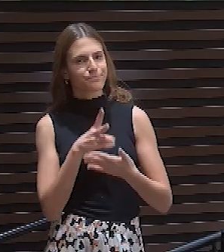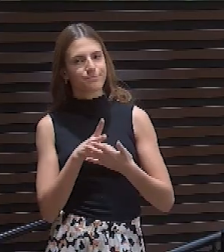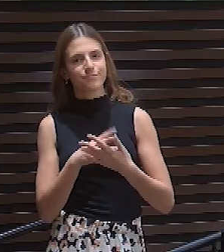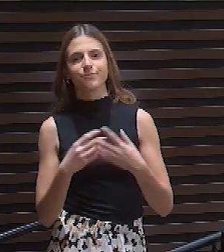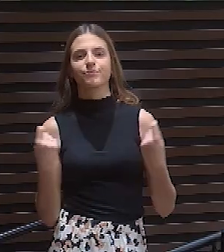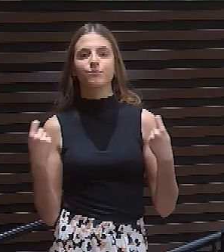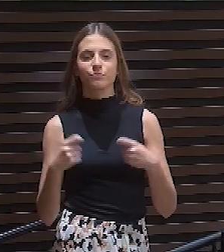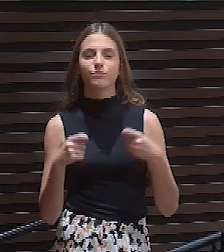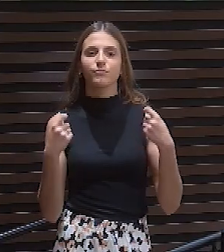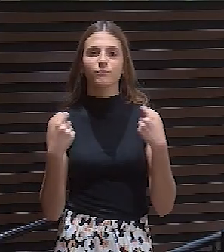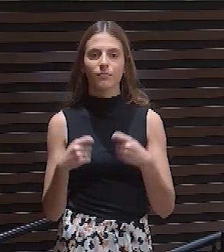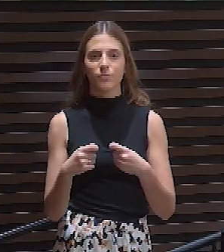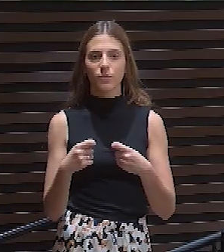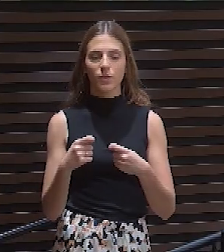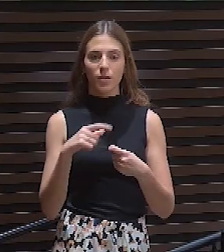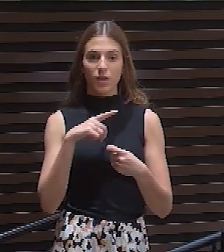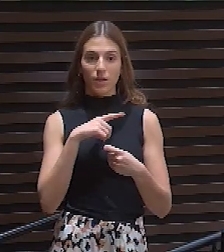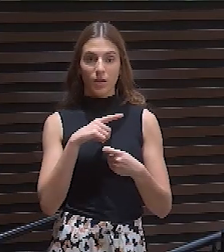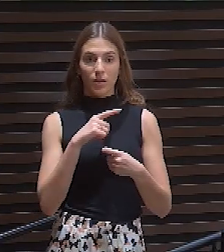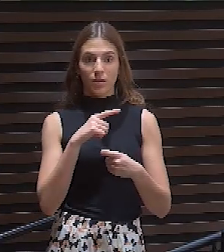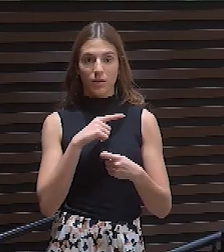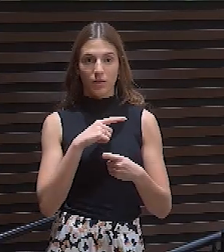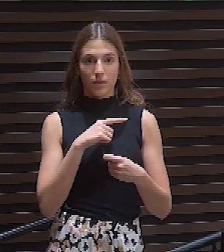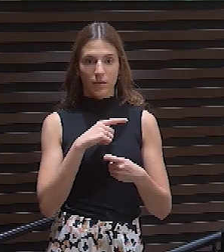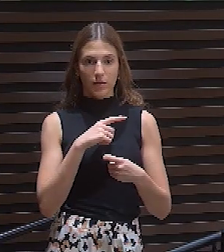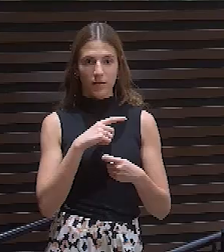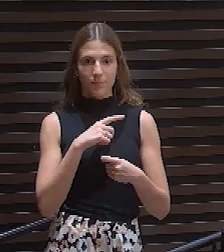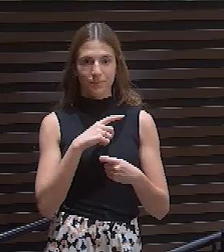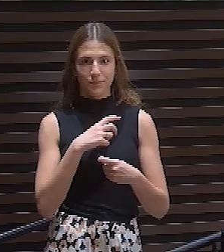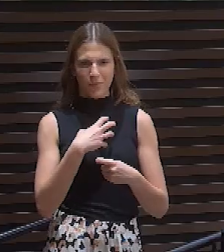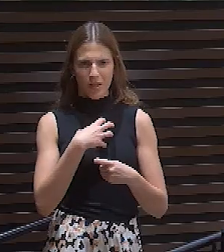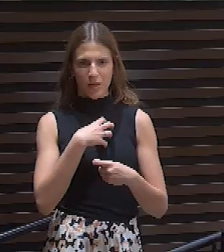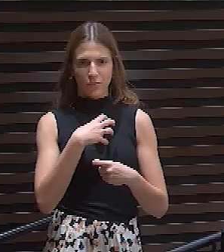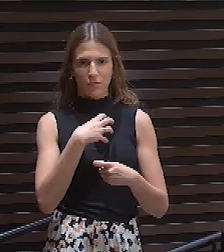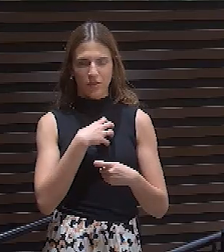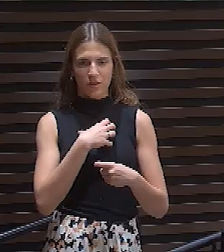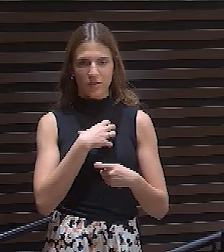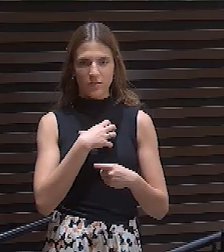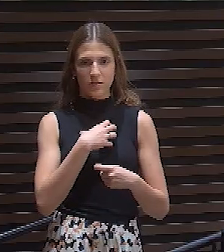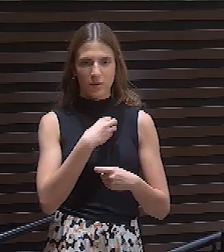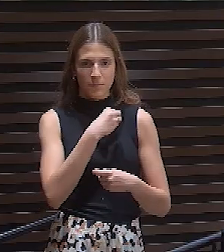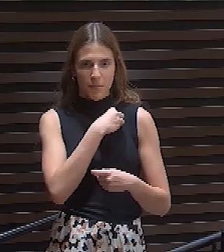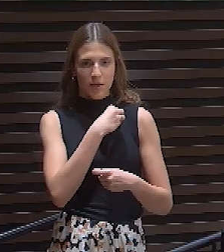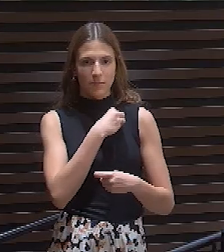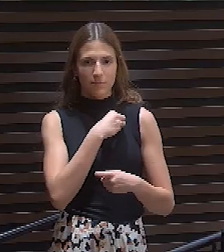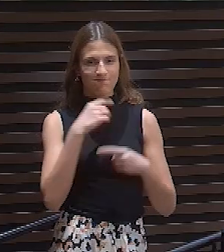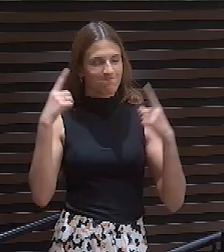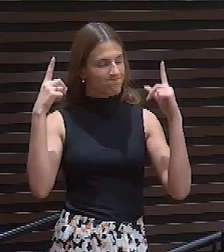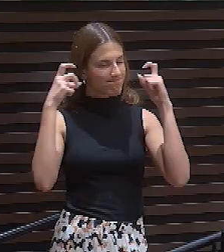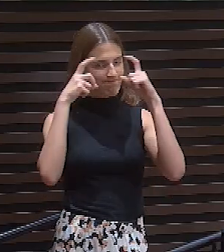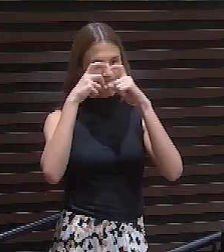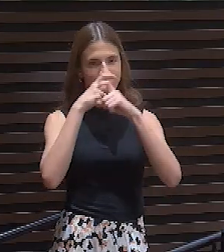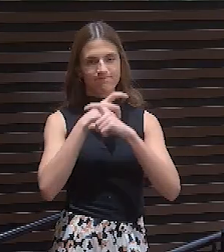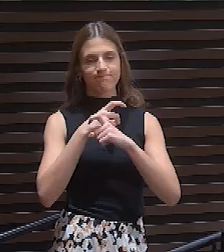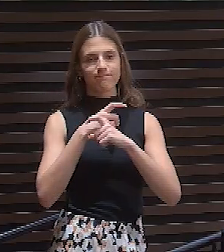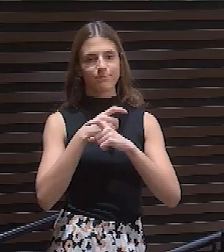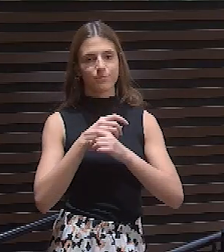carregar uma natureza terrena extremamente problemática e que